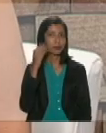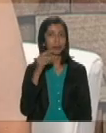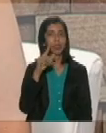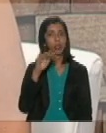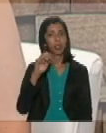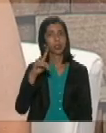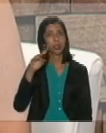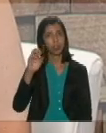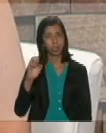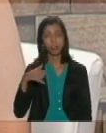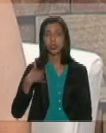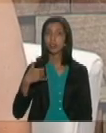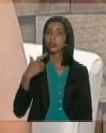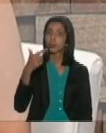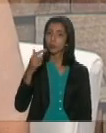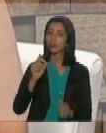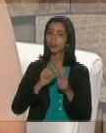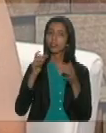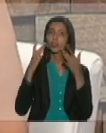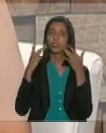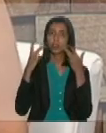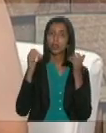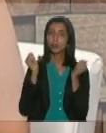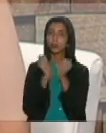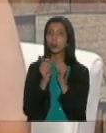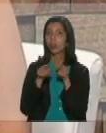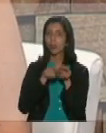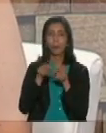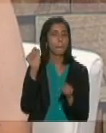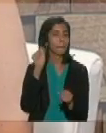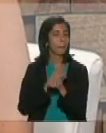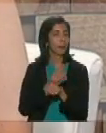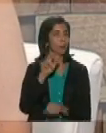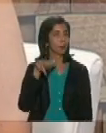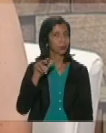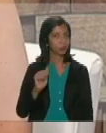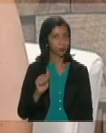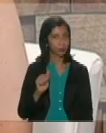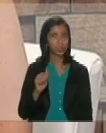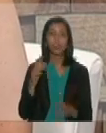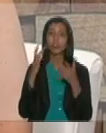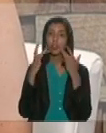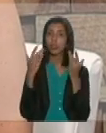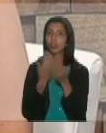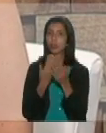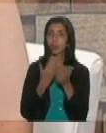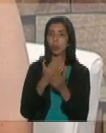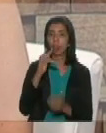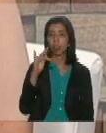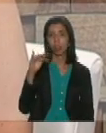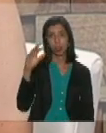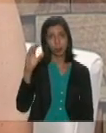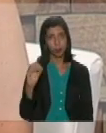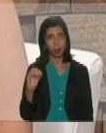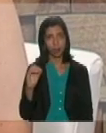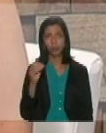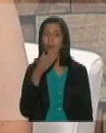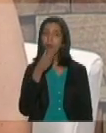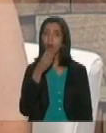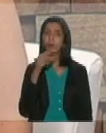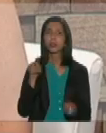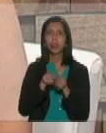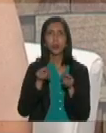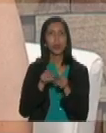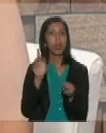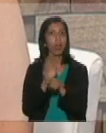Daly. Com 12 anos, faz teatro ao lado dos irmãos e nunca mais parou. Estudou teatro no Tablado. Com o mestre Chico Anísio,